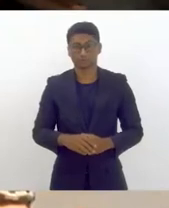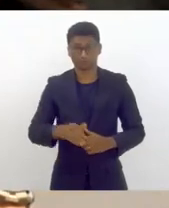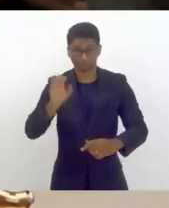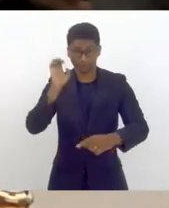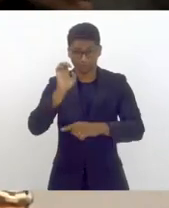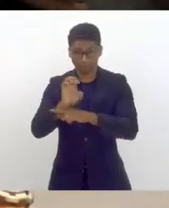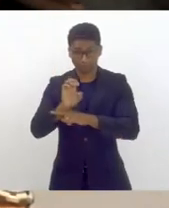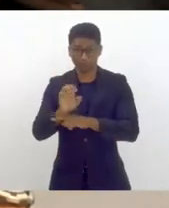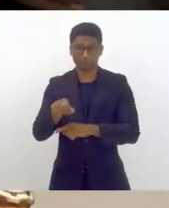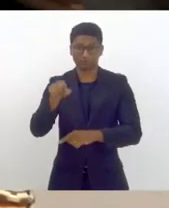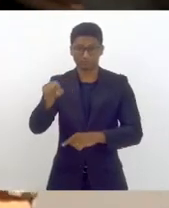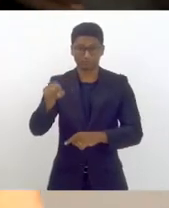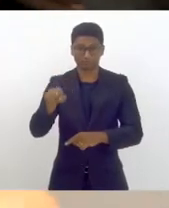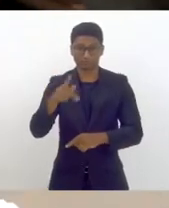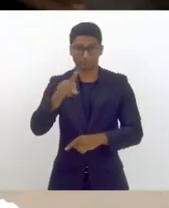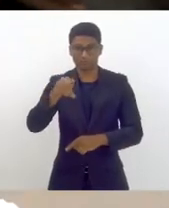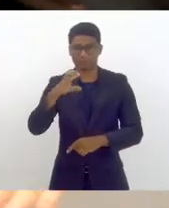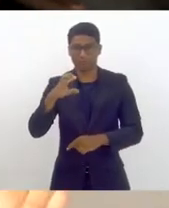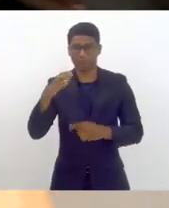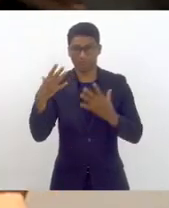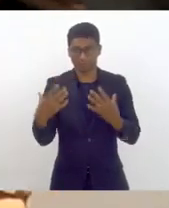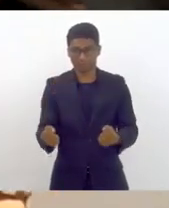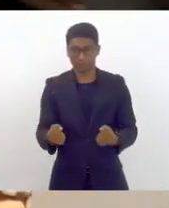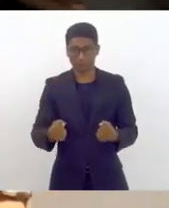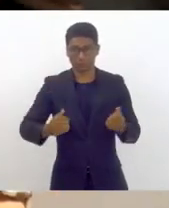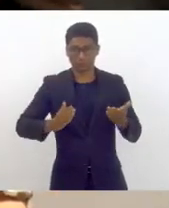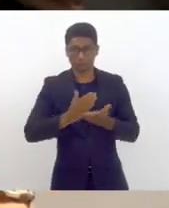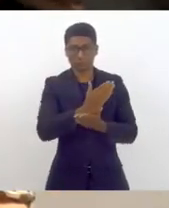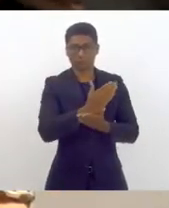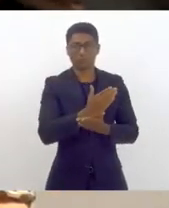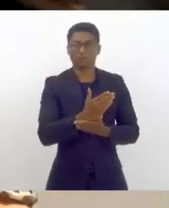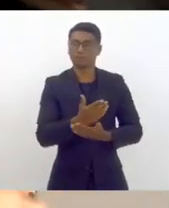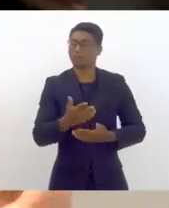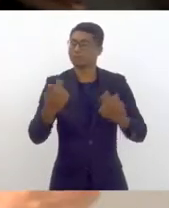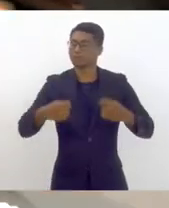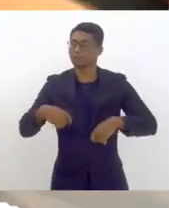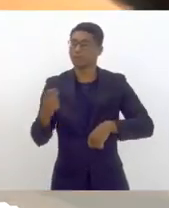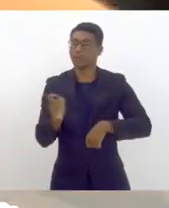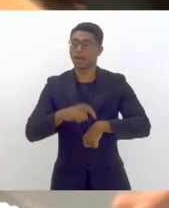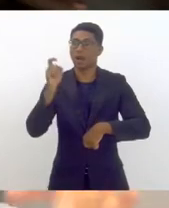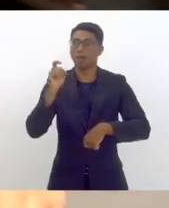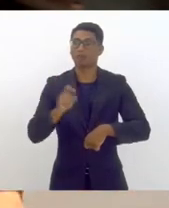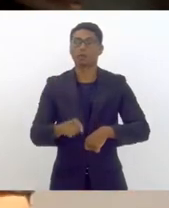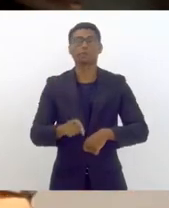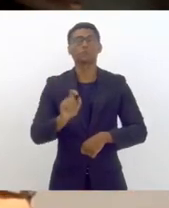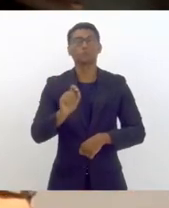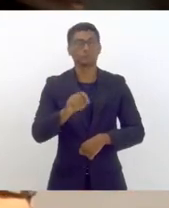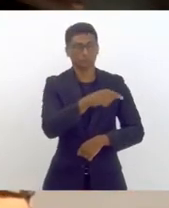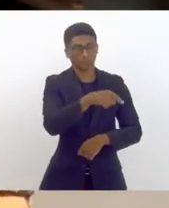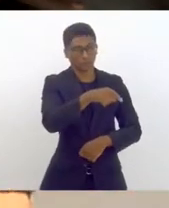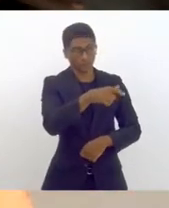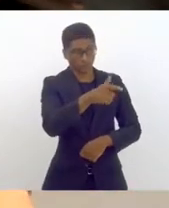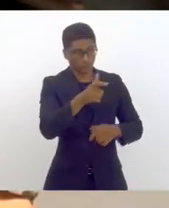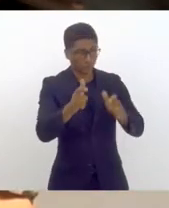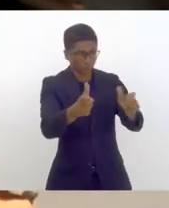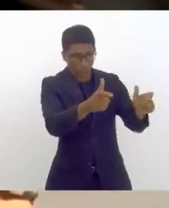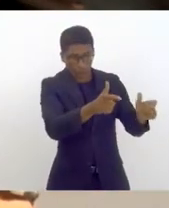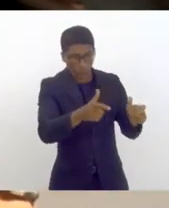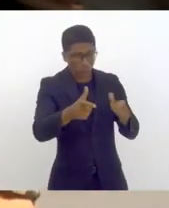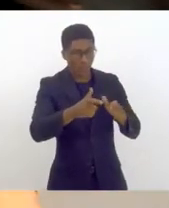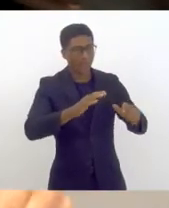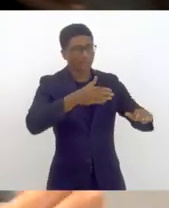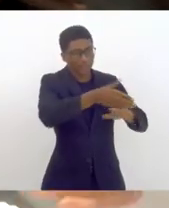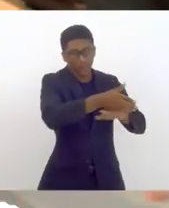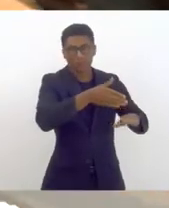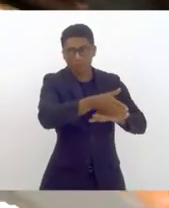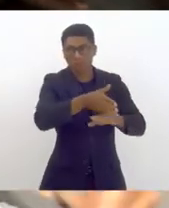vez aprovada a PEC, ela estabeleça logo um regramento, né, um ordenamento do uso desses acessos, dessas servidões, para